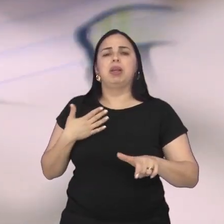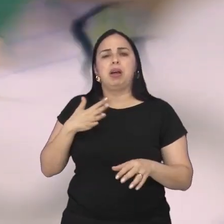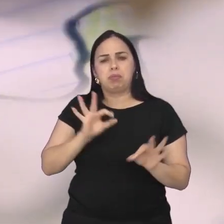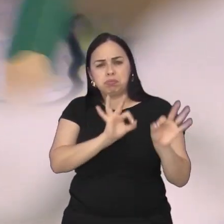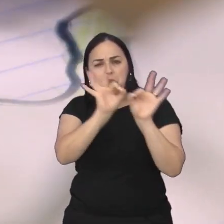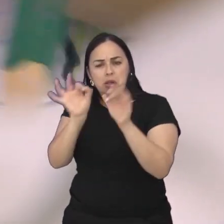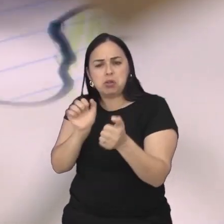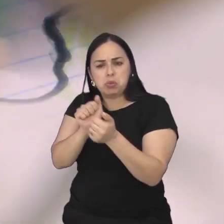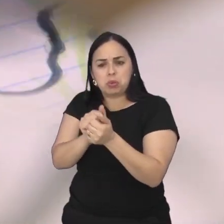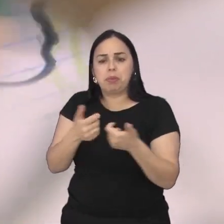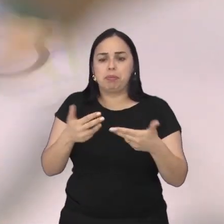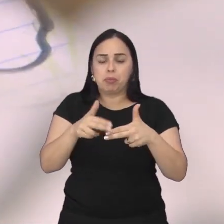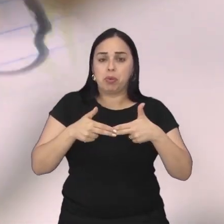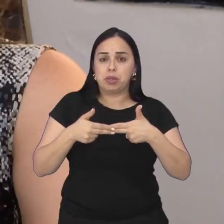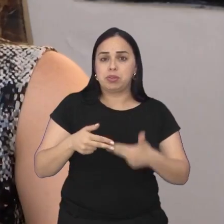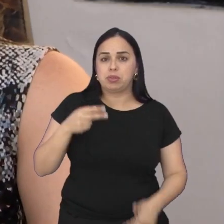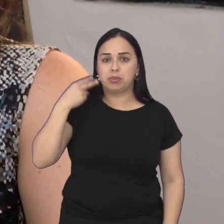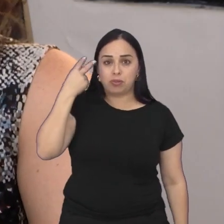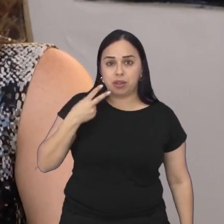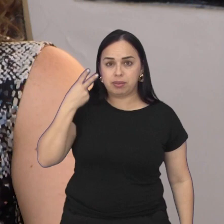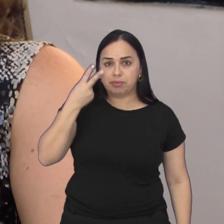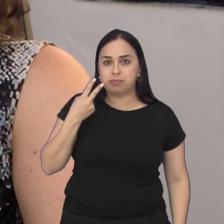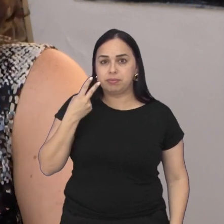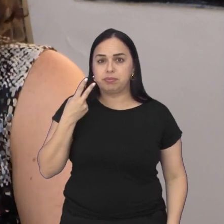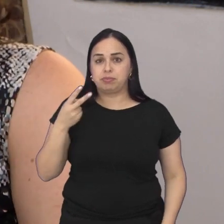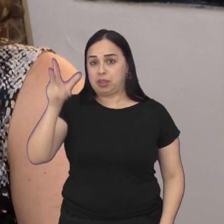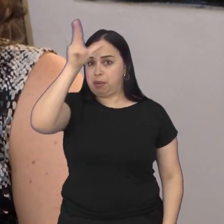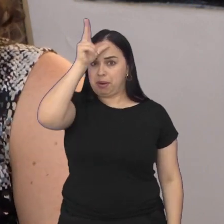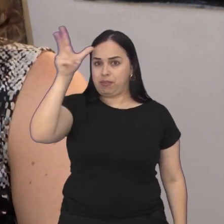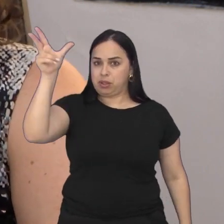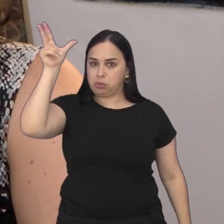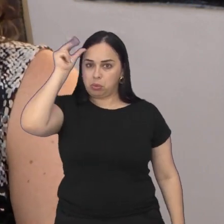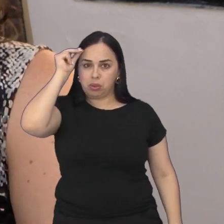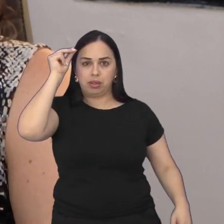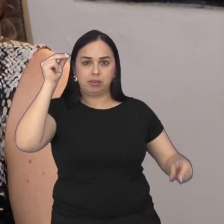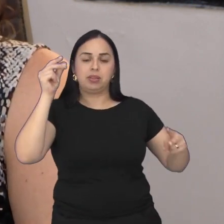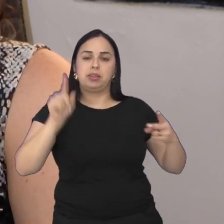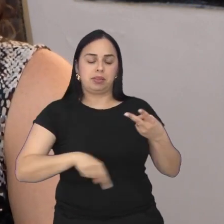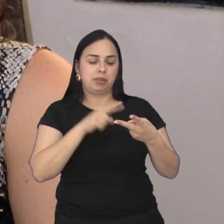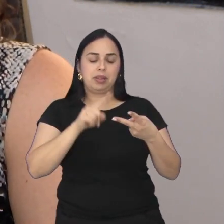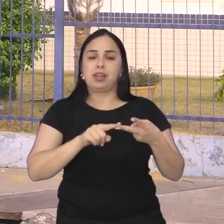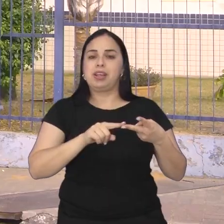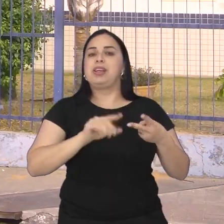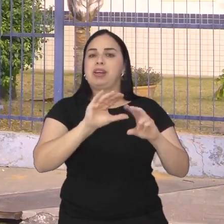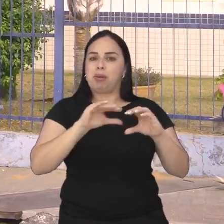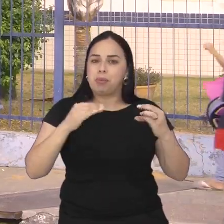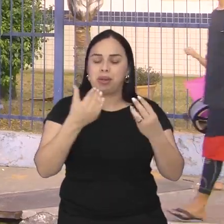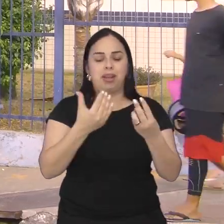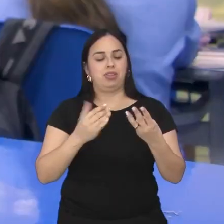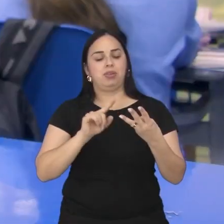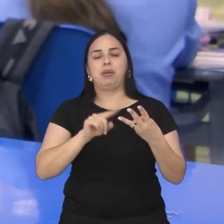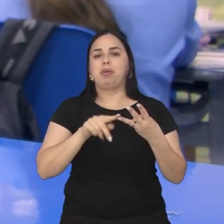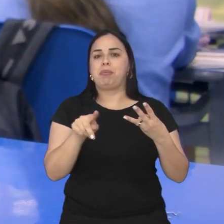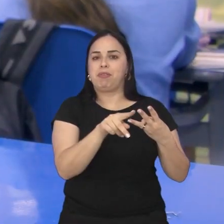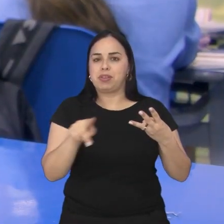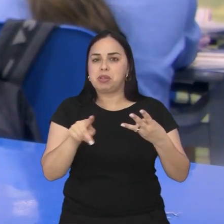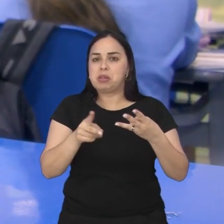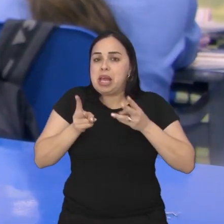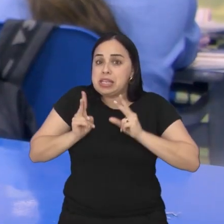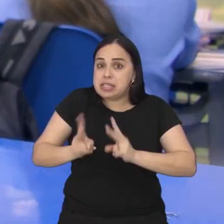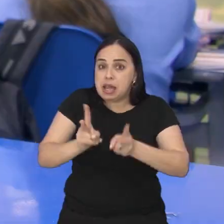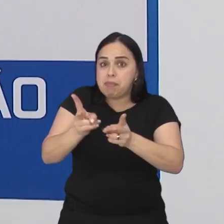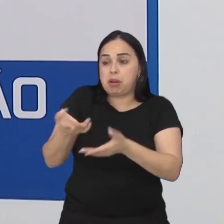desafios enfrentados na educação. Para os vereadores, o diálogo entre o poder legislativo, comunidade e educadores deve